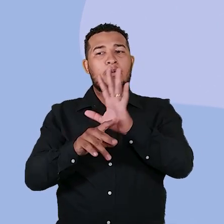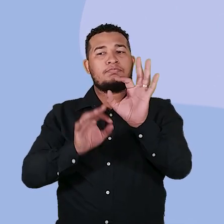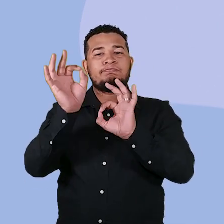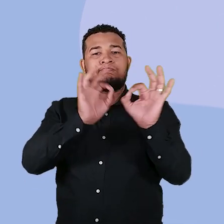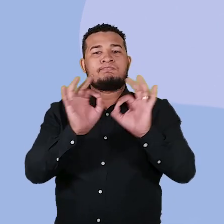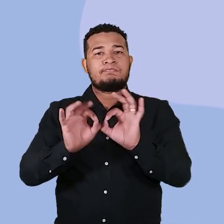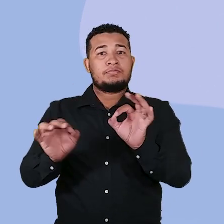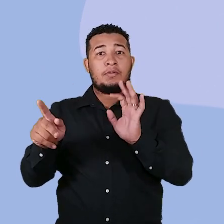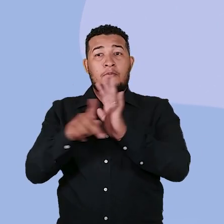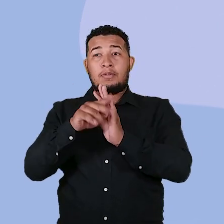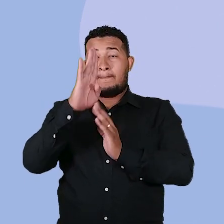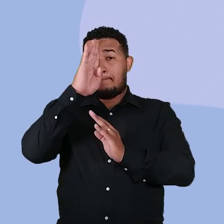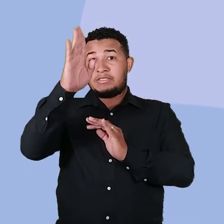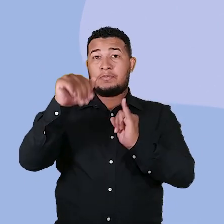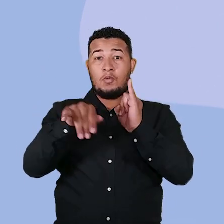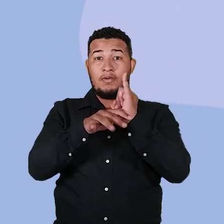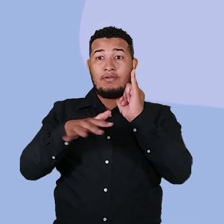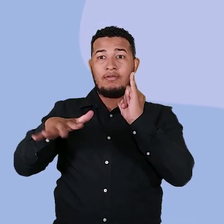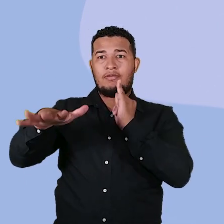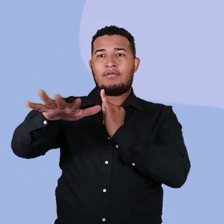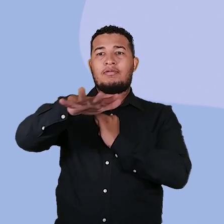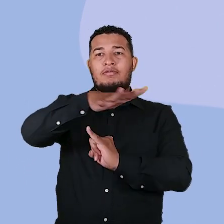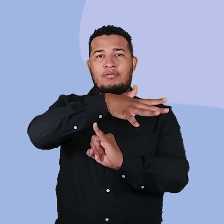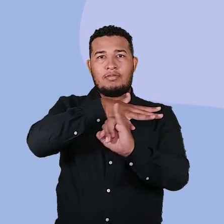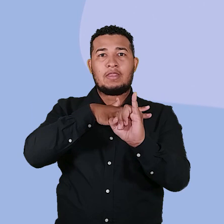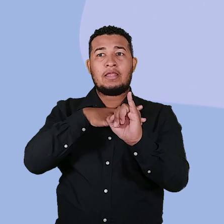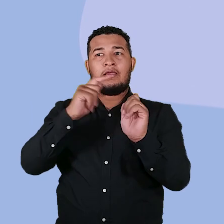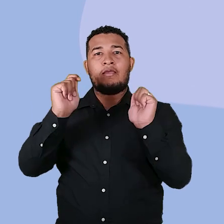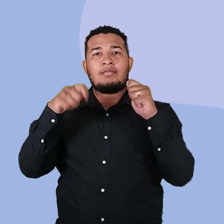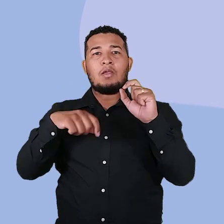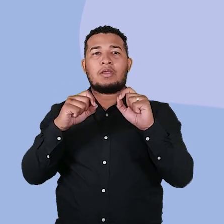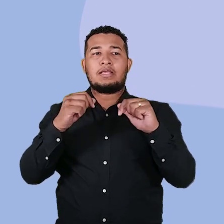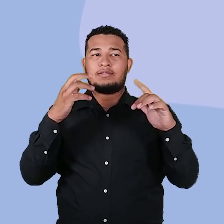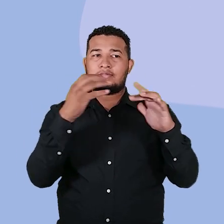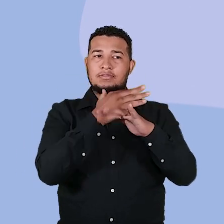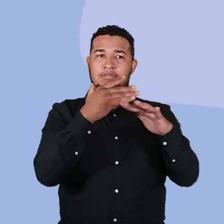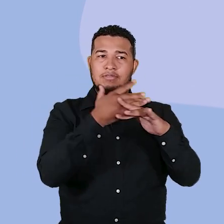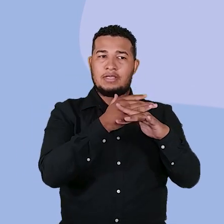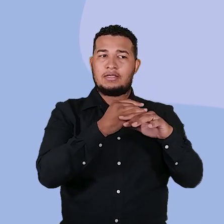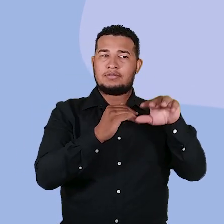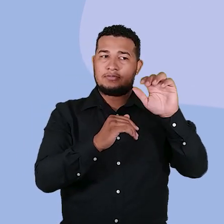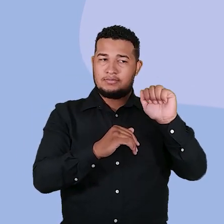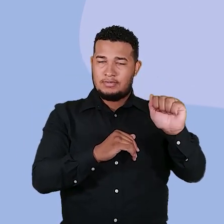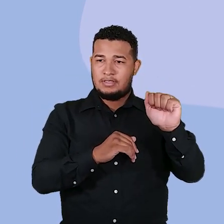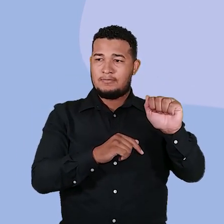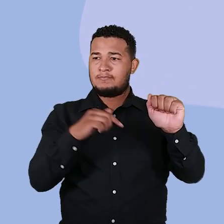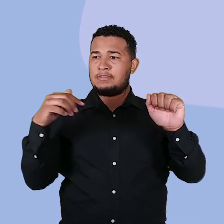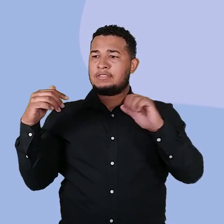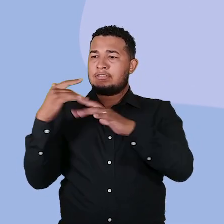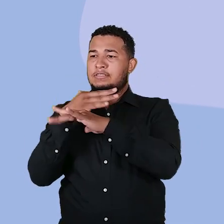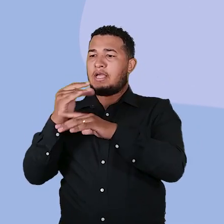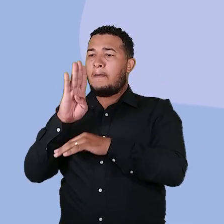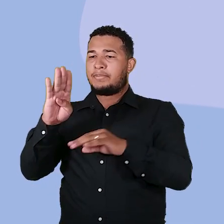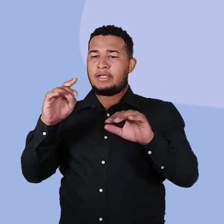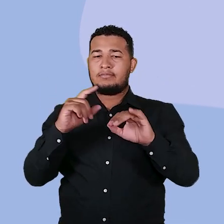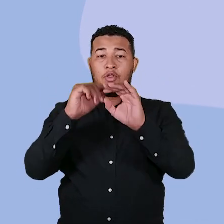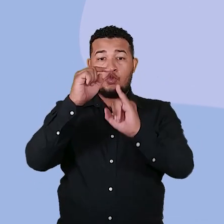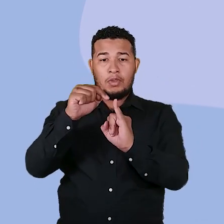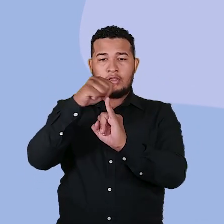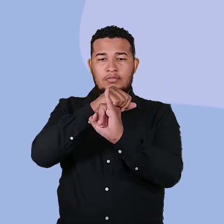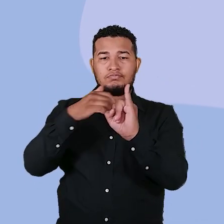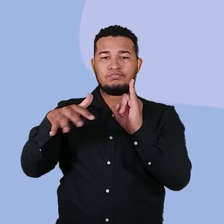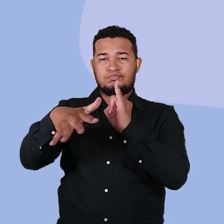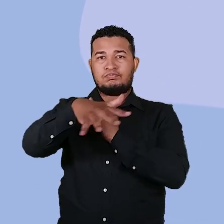mostra um esquema das principais vias que interligam a cidade a com a cidade ver